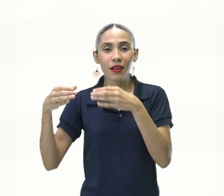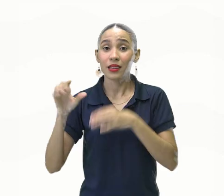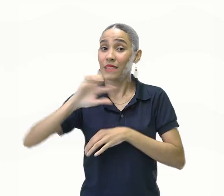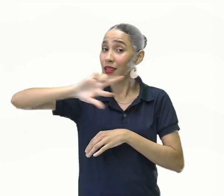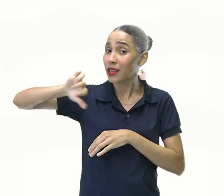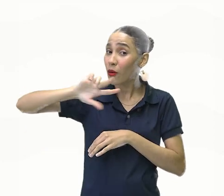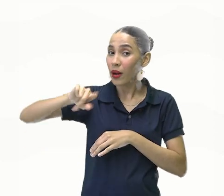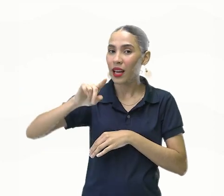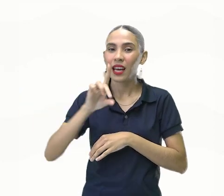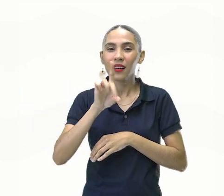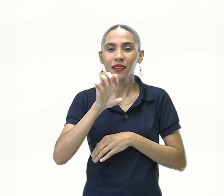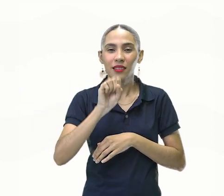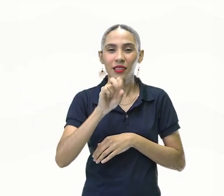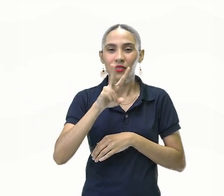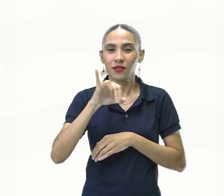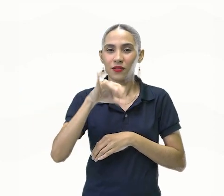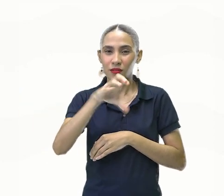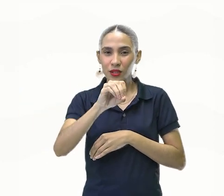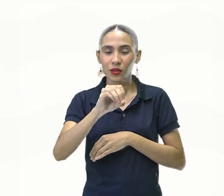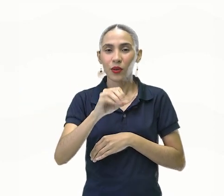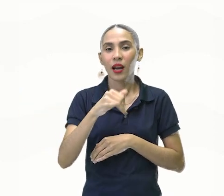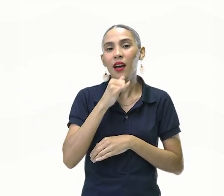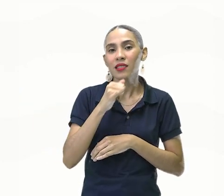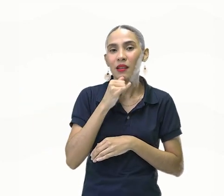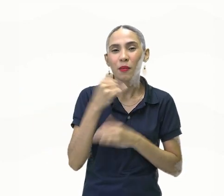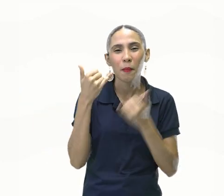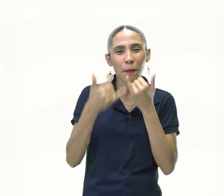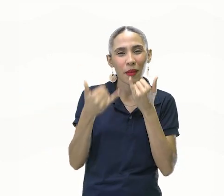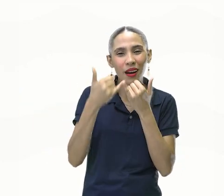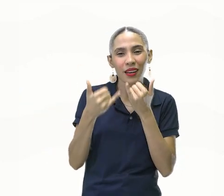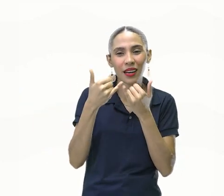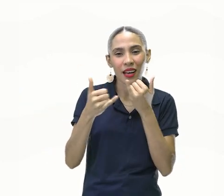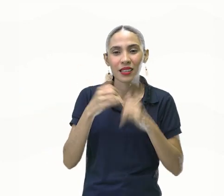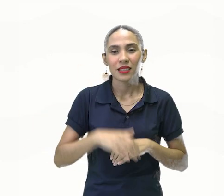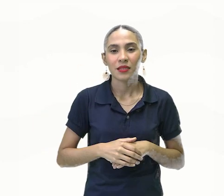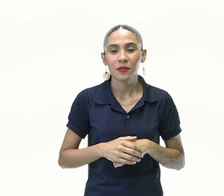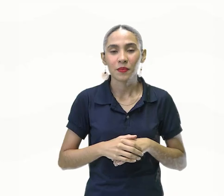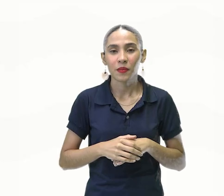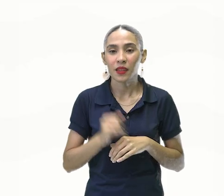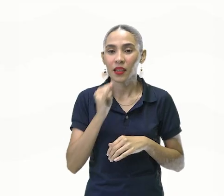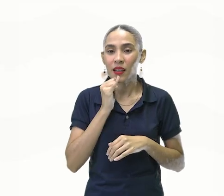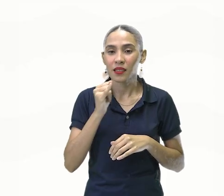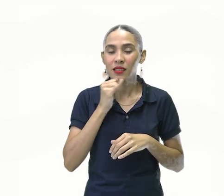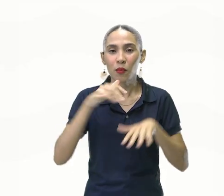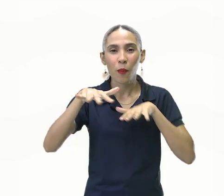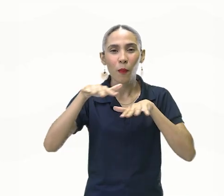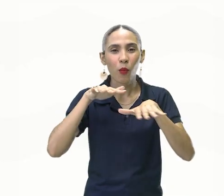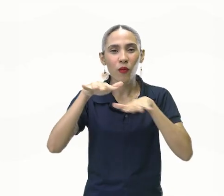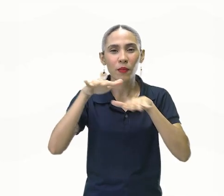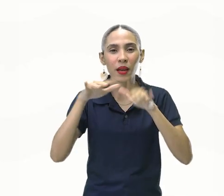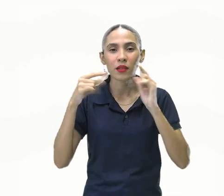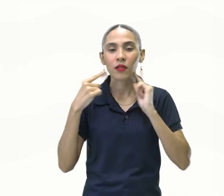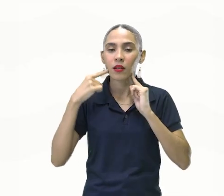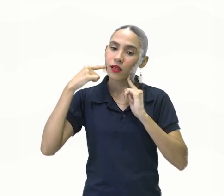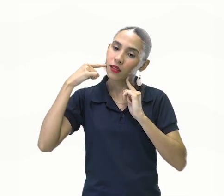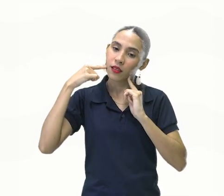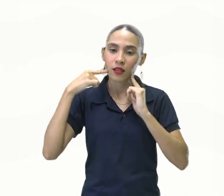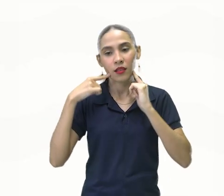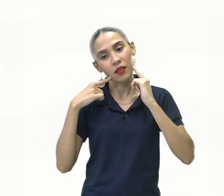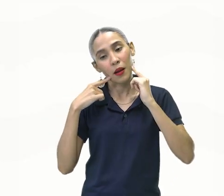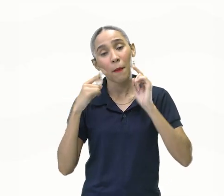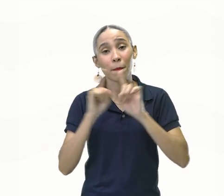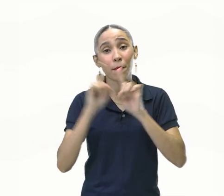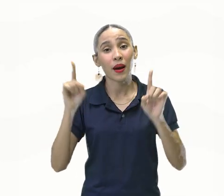desvio. Claro que aí está bem... como é que eu digo? Está bem exaltado aí para você perceber,